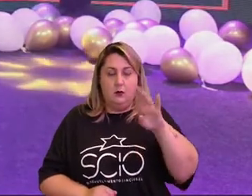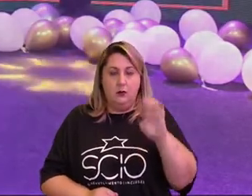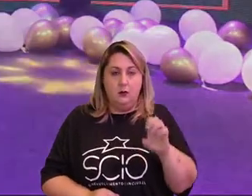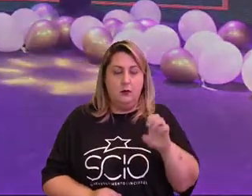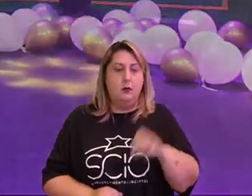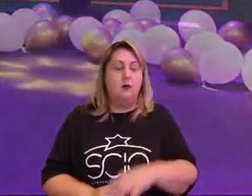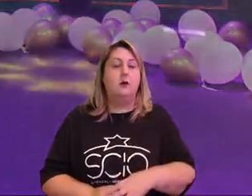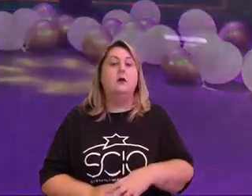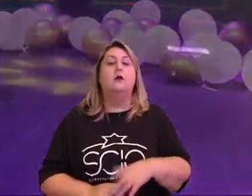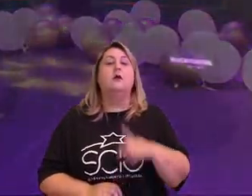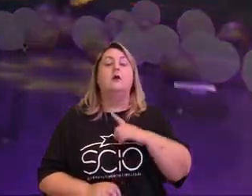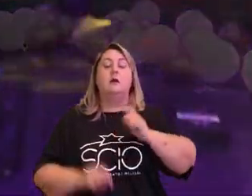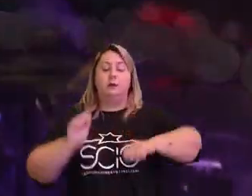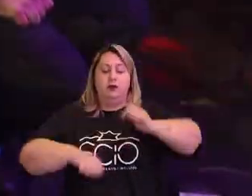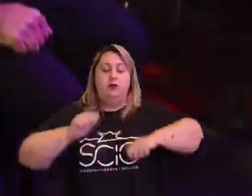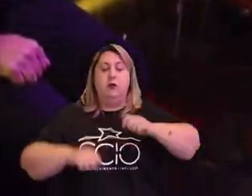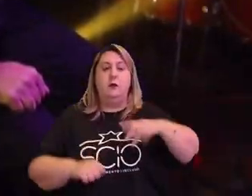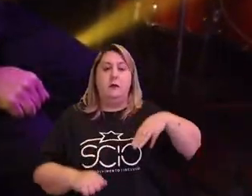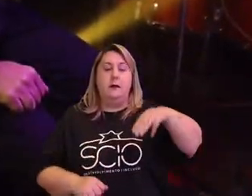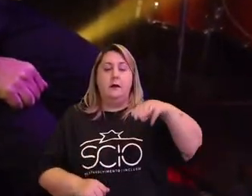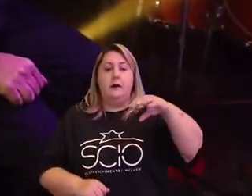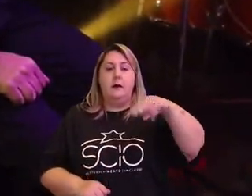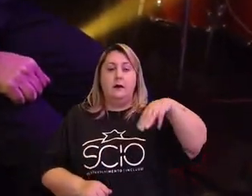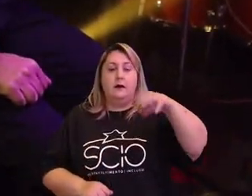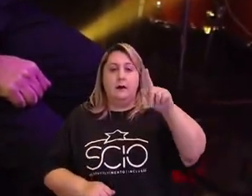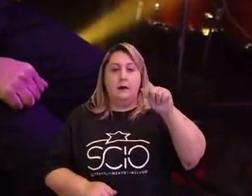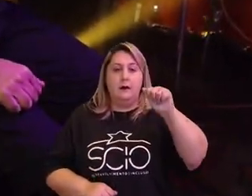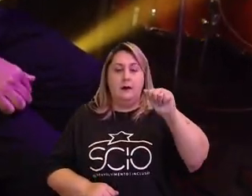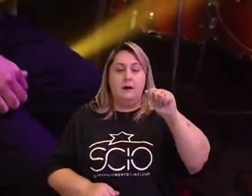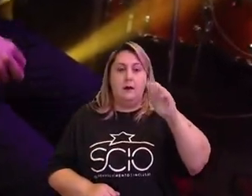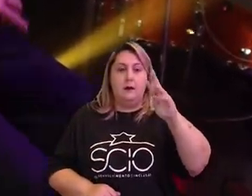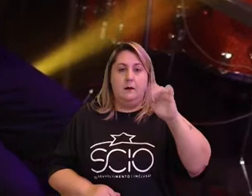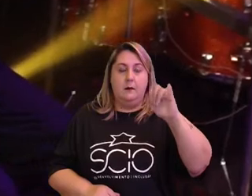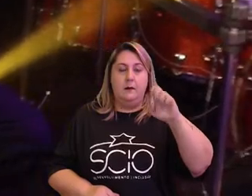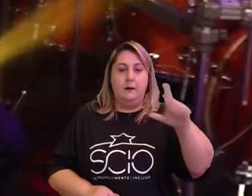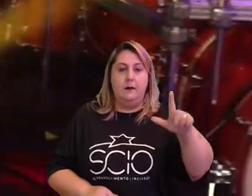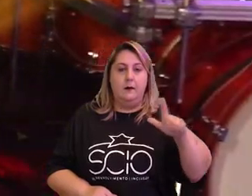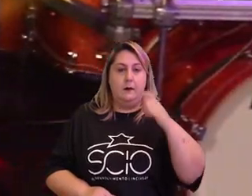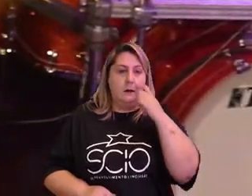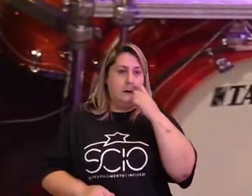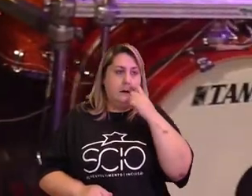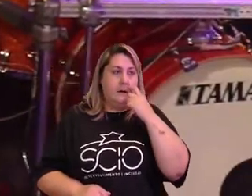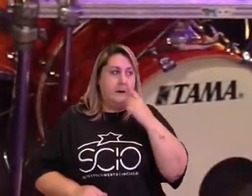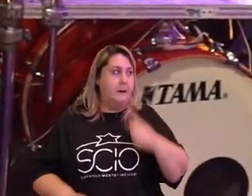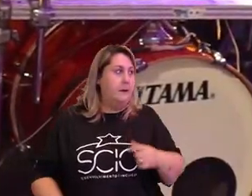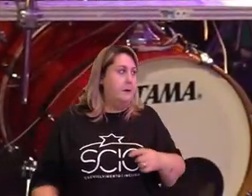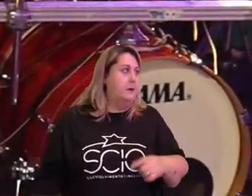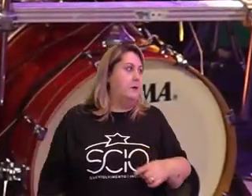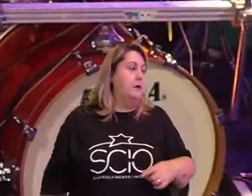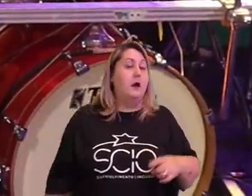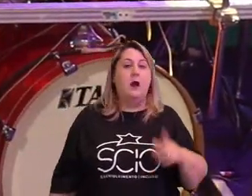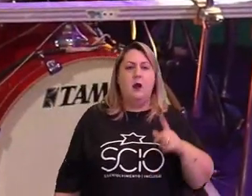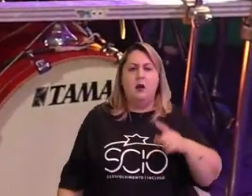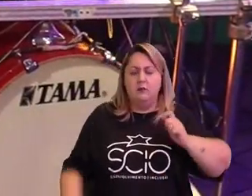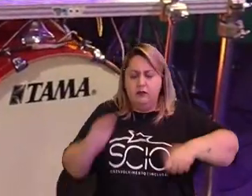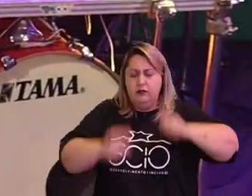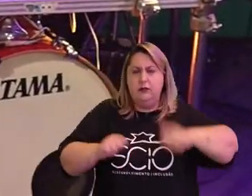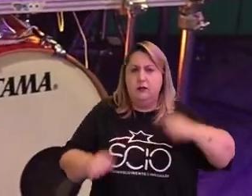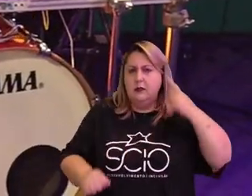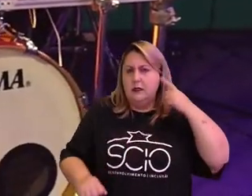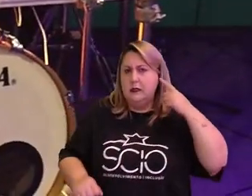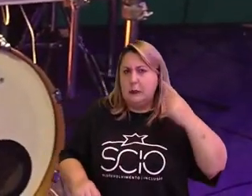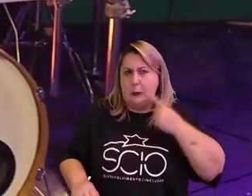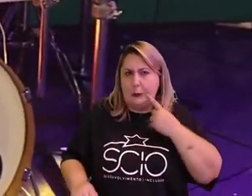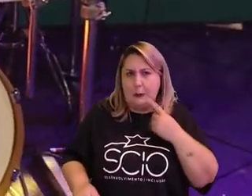irmão. E aqui na bateria, Gabriel Joaquim. Gabi, já sabe, né, velho? Agora senta a mão, deixa o Roger surdo aqui, não tem